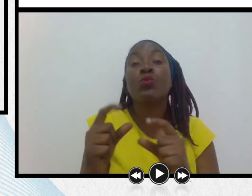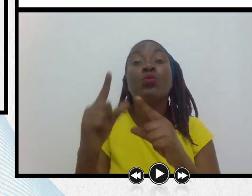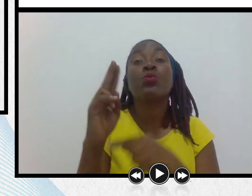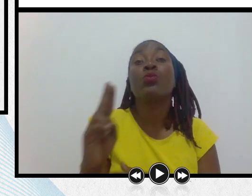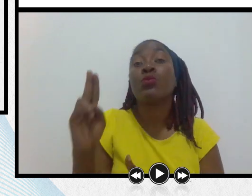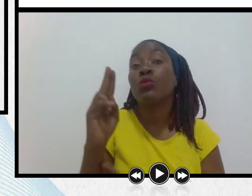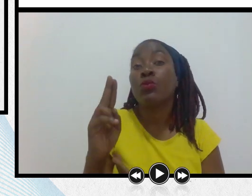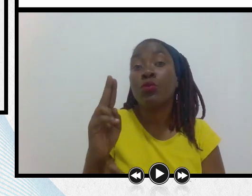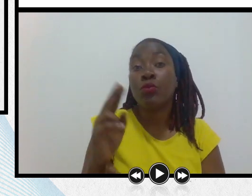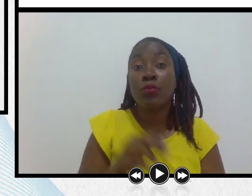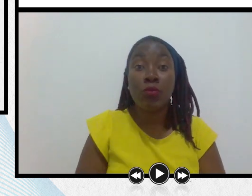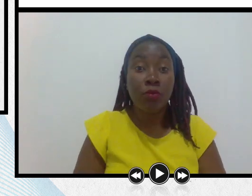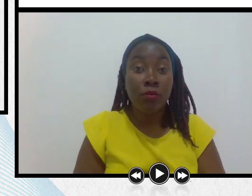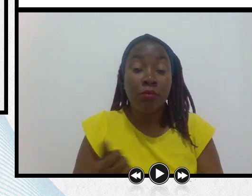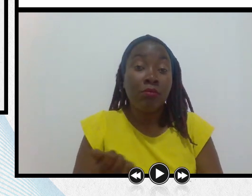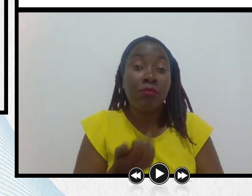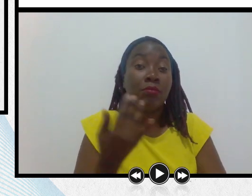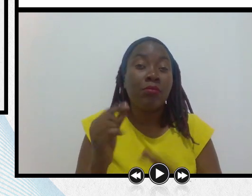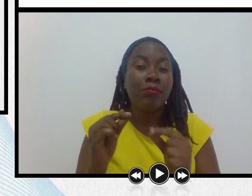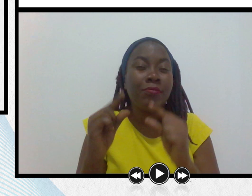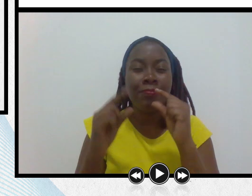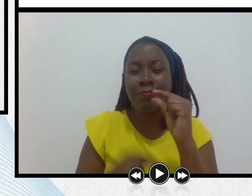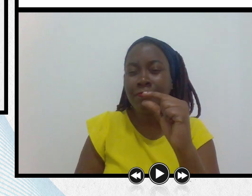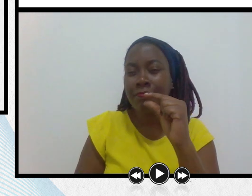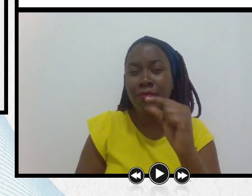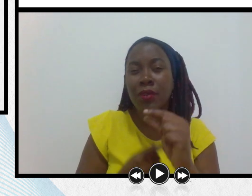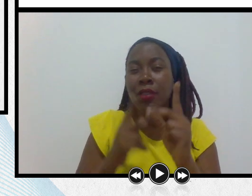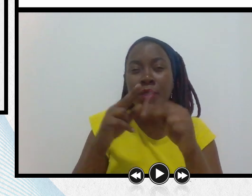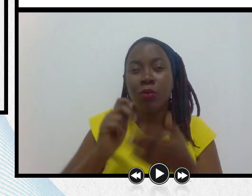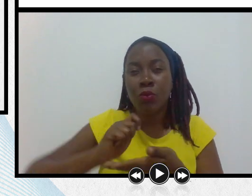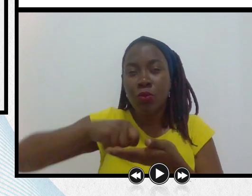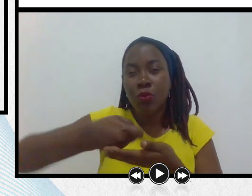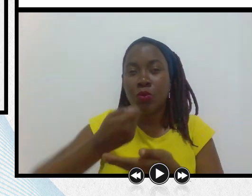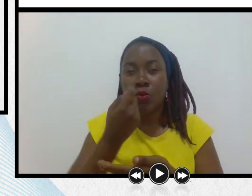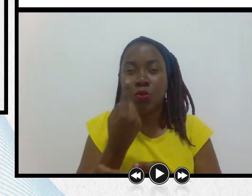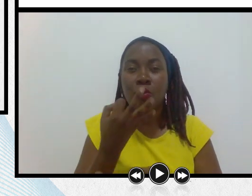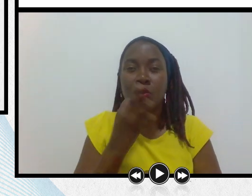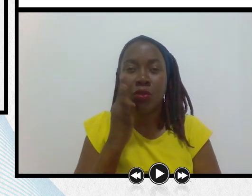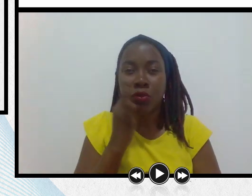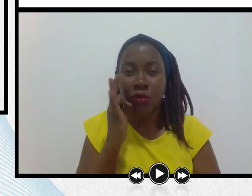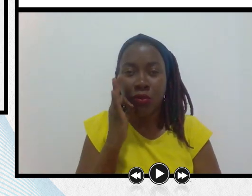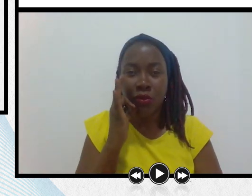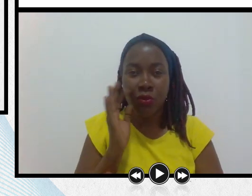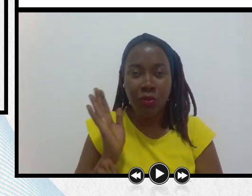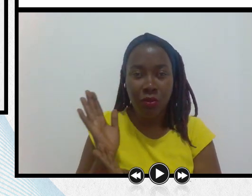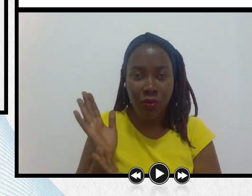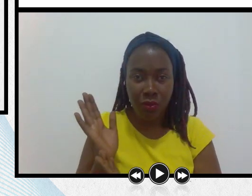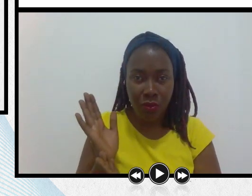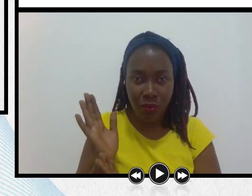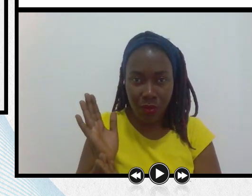gente utiliza, né, é uma quantidade muito, muito pequenininha. Uma colherzinha de café, como essa daqui que eu estou mostrando para